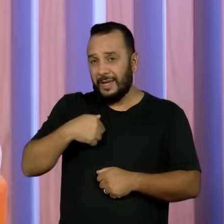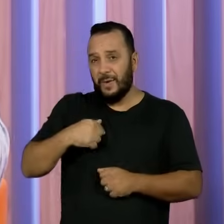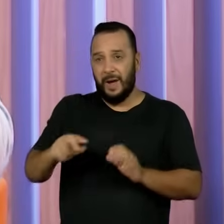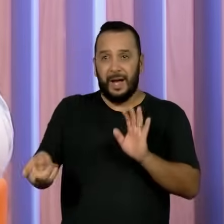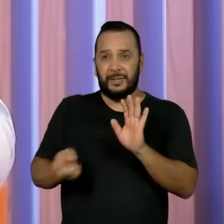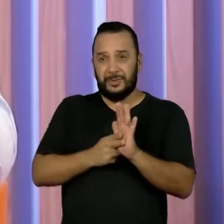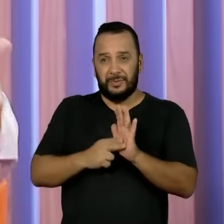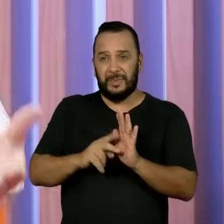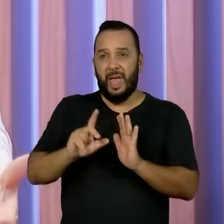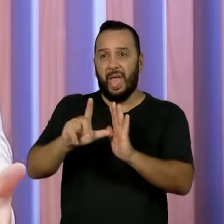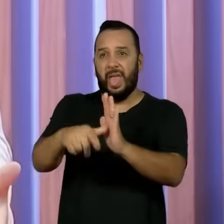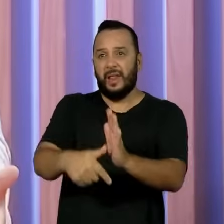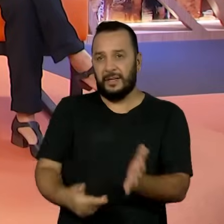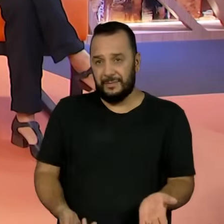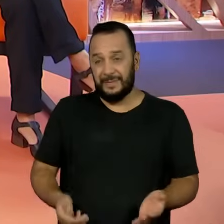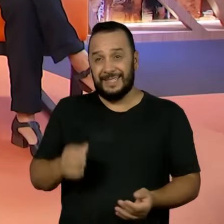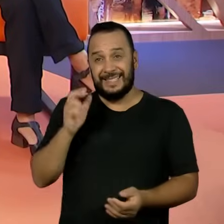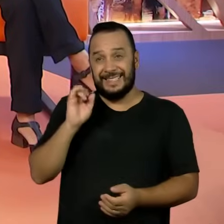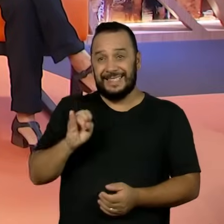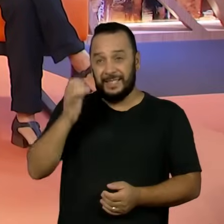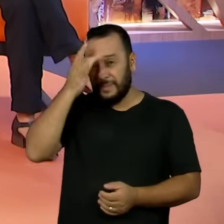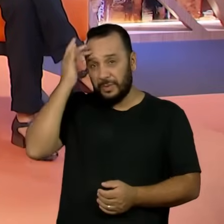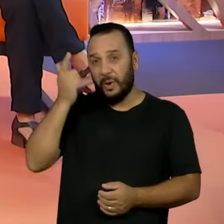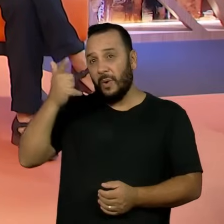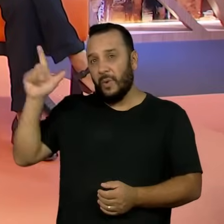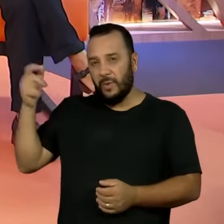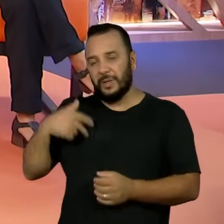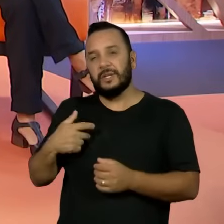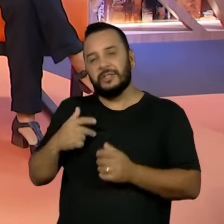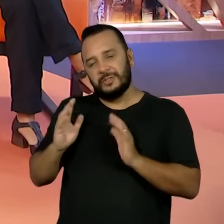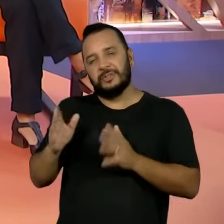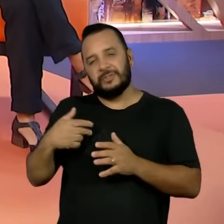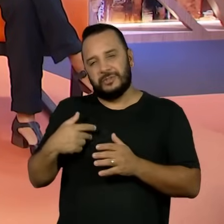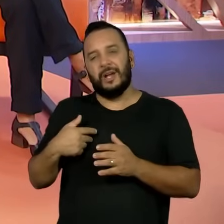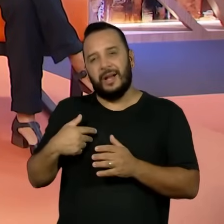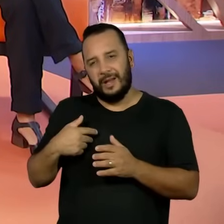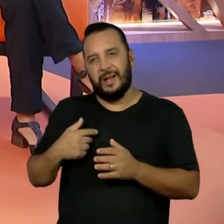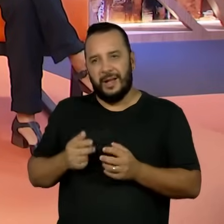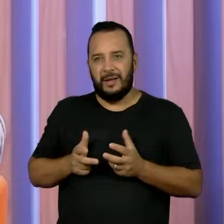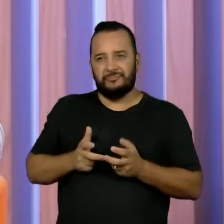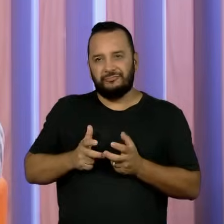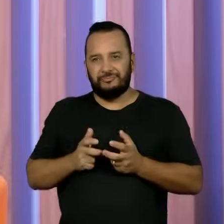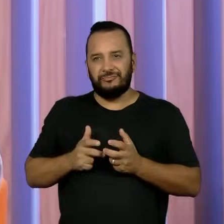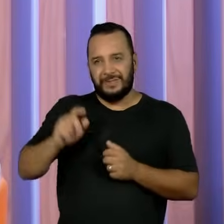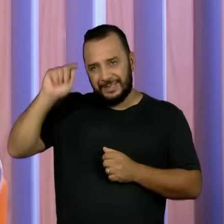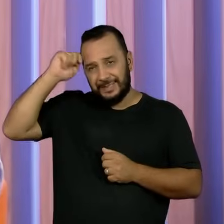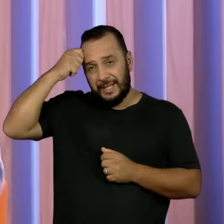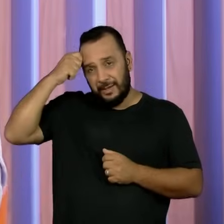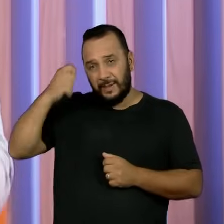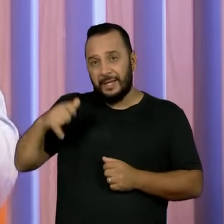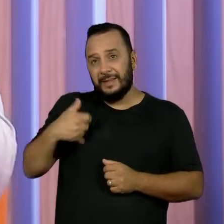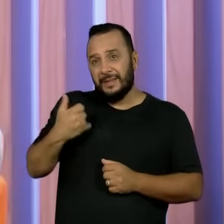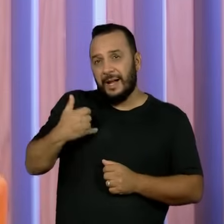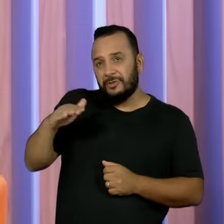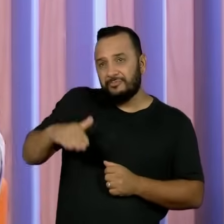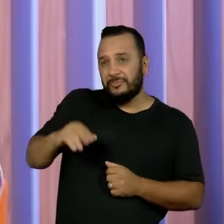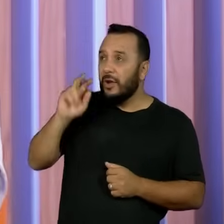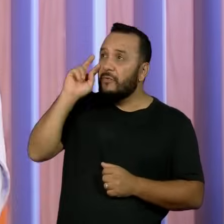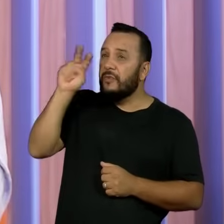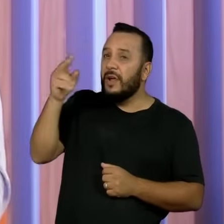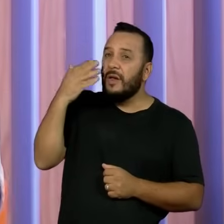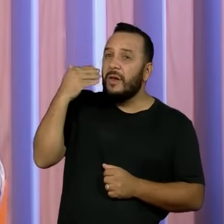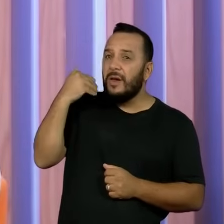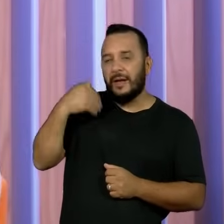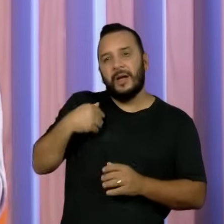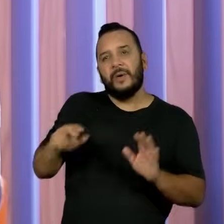alguém tivesse feito Afrogames quando eu era mais novo, eu teria minha identidade gerada mais cedo. Então, eu acho que a gente conseguiu